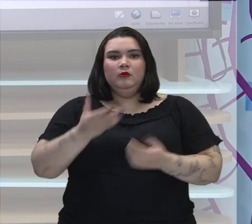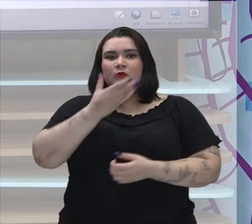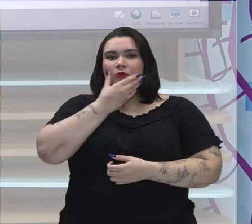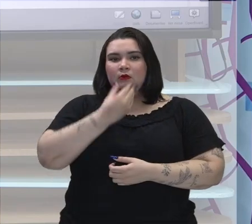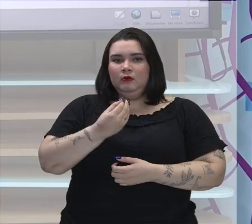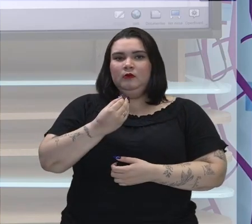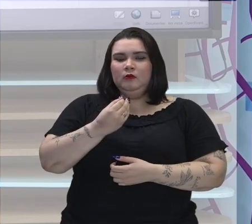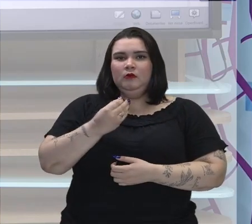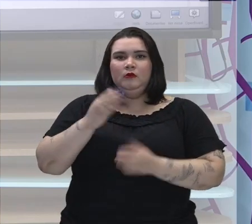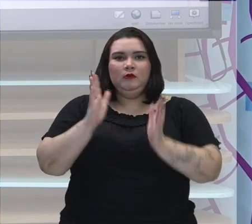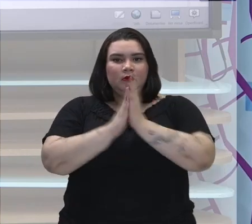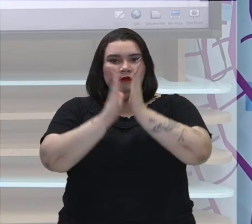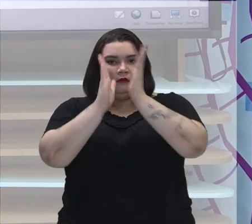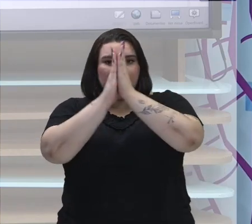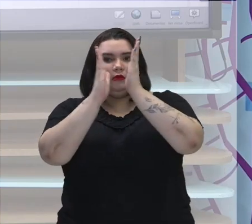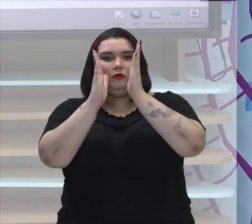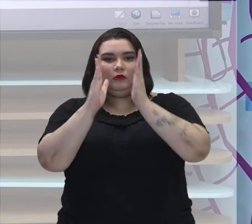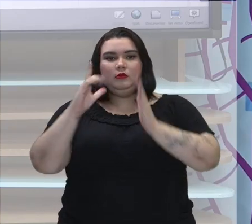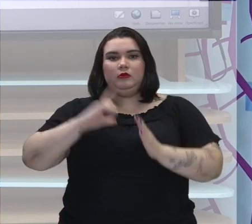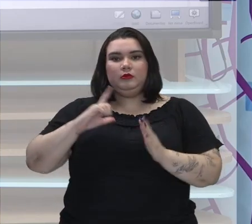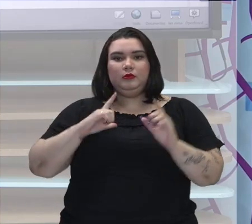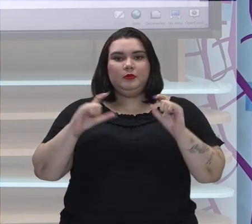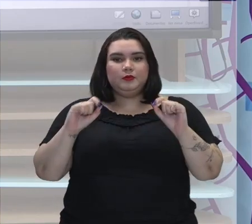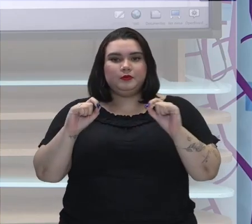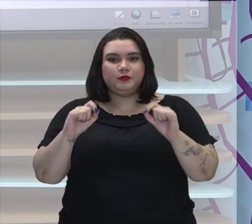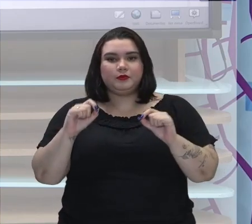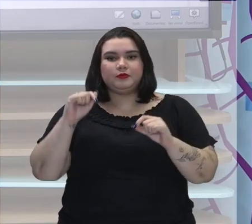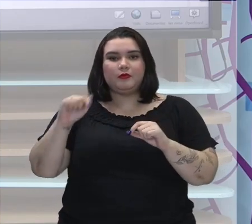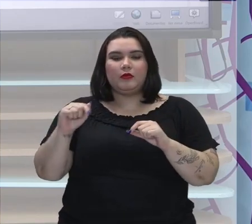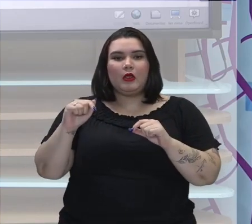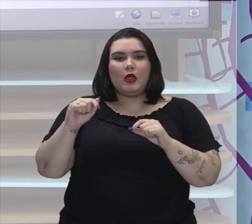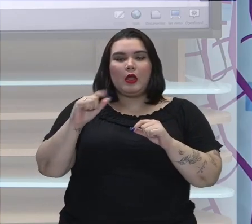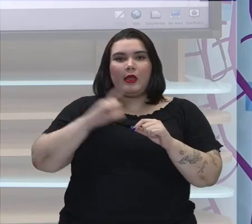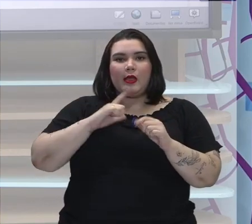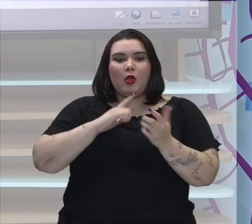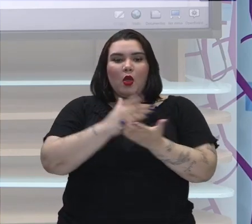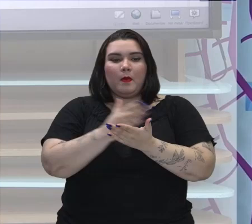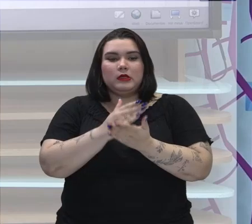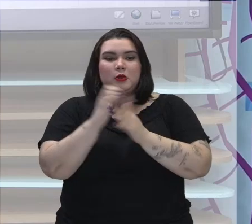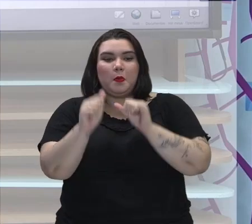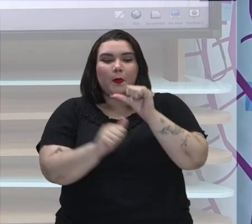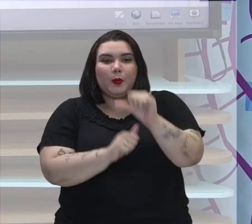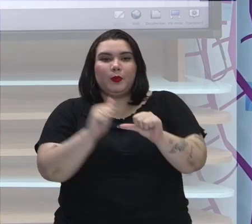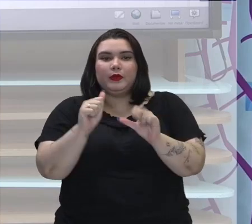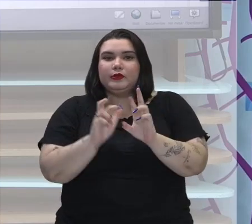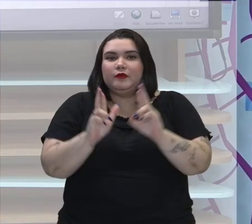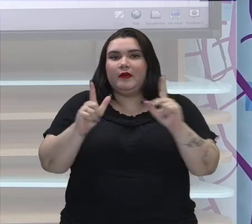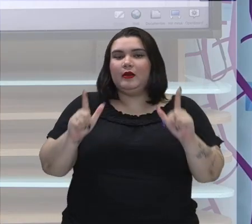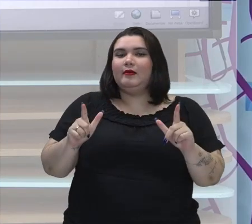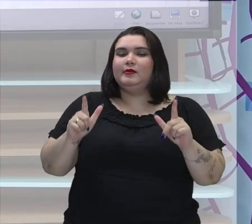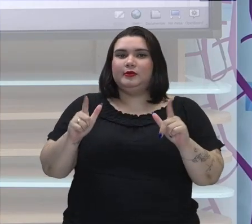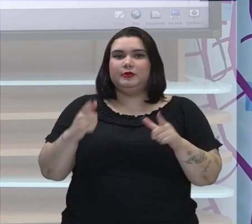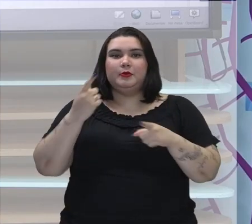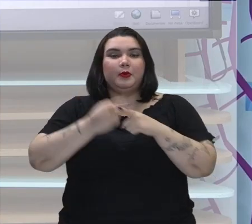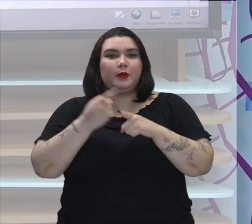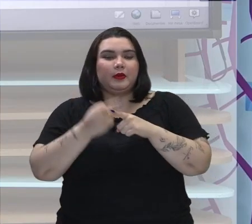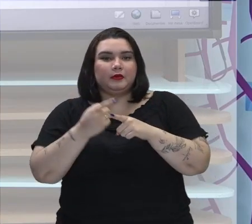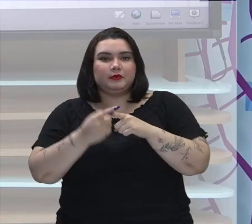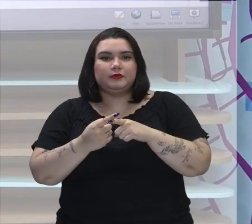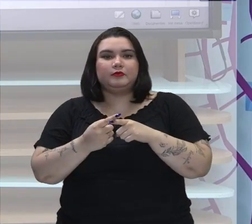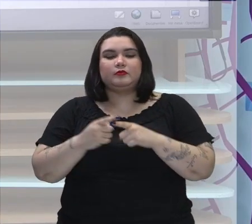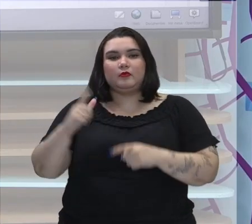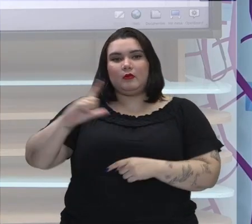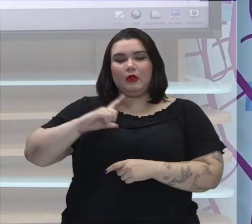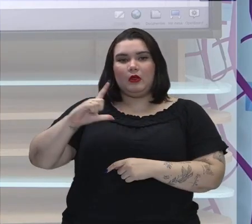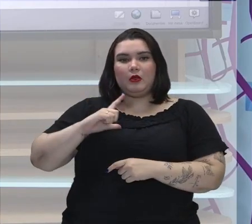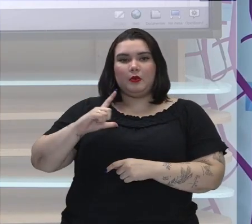ele vai adentrar diante dessa lógica, mudando essa lógica, pois ele será